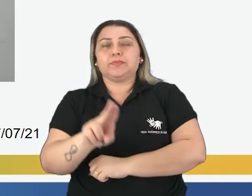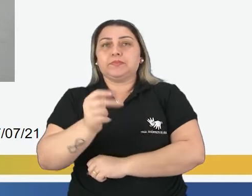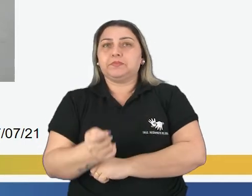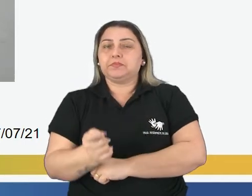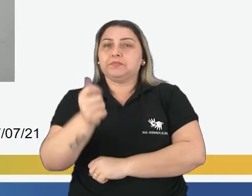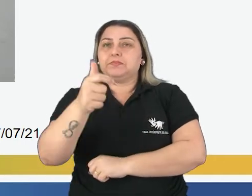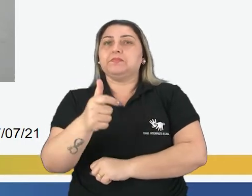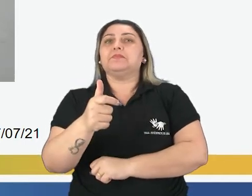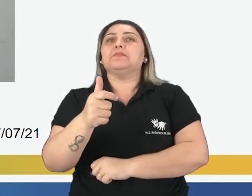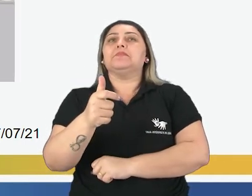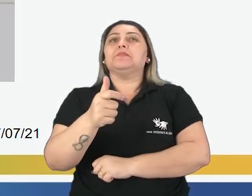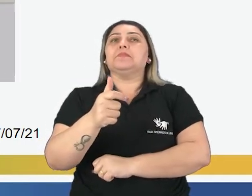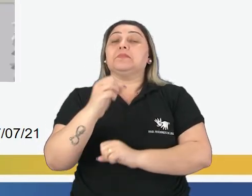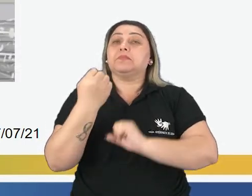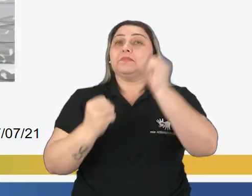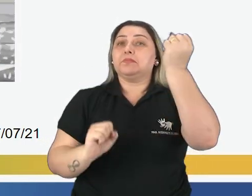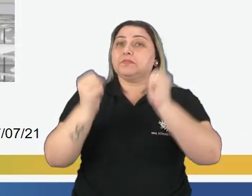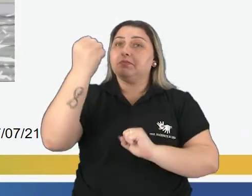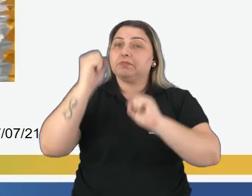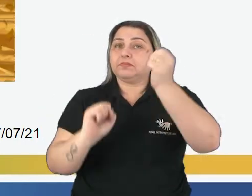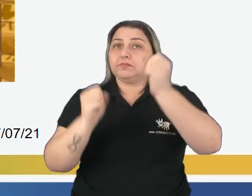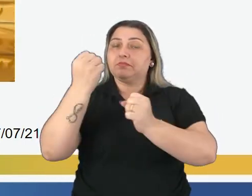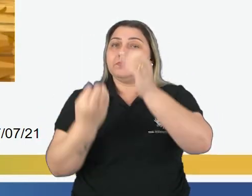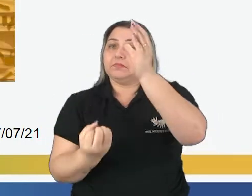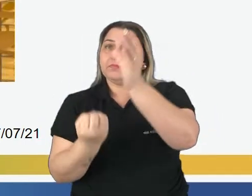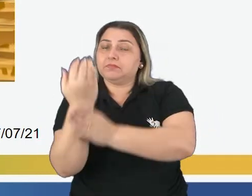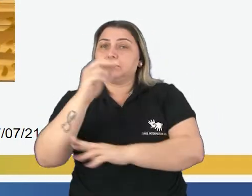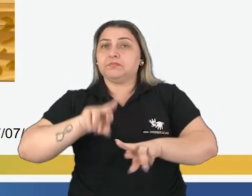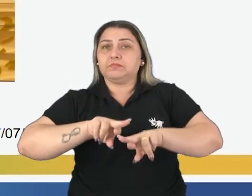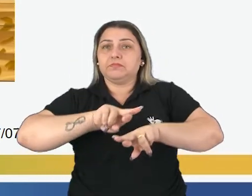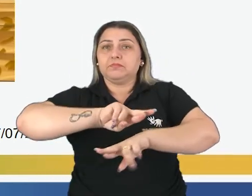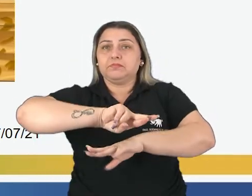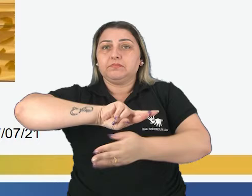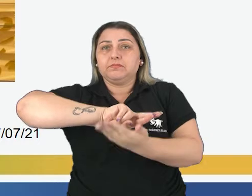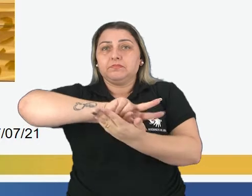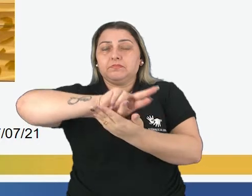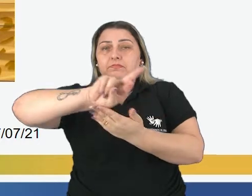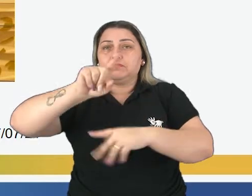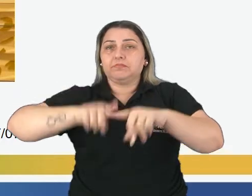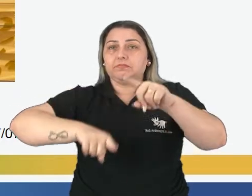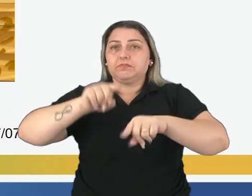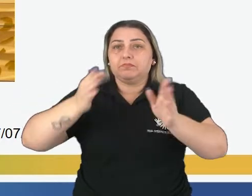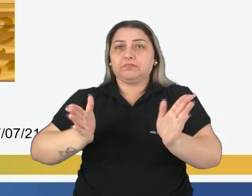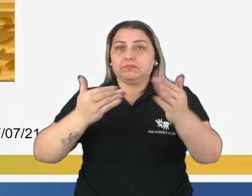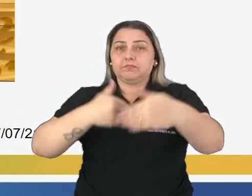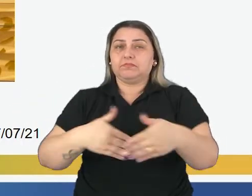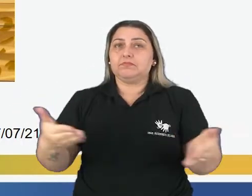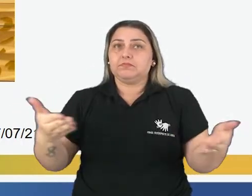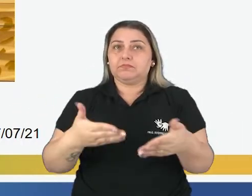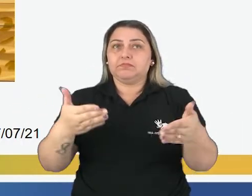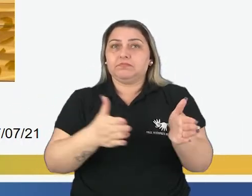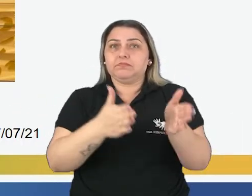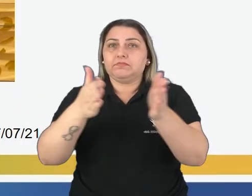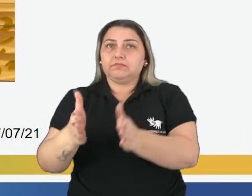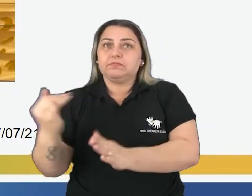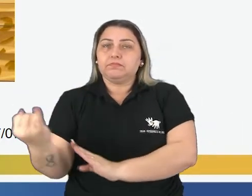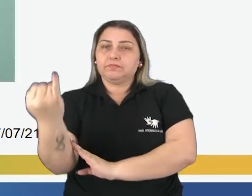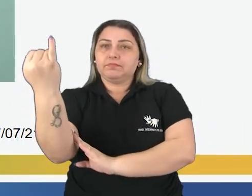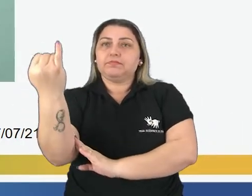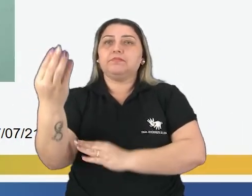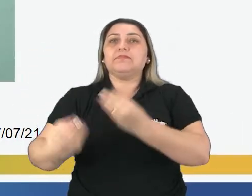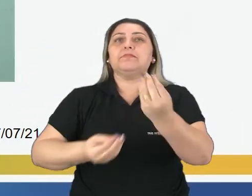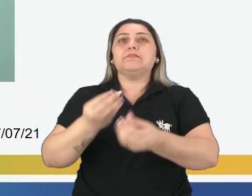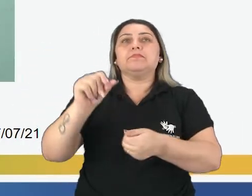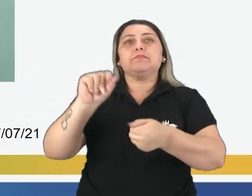quase todos os tipos de indústria para produzir diferentes produtos e embalagens. Agora, uma etapa muito importante: